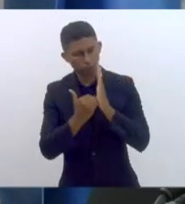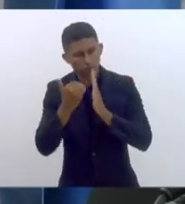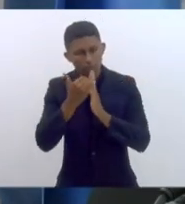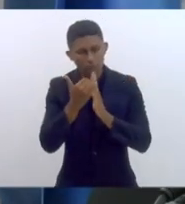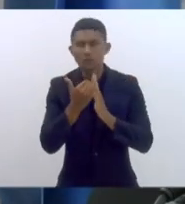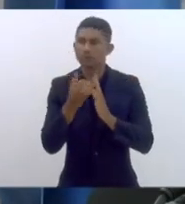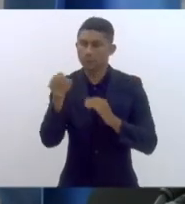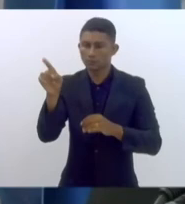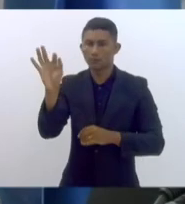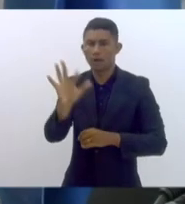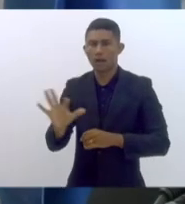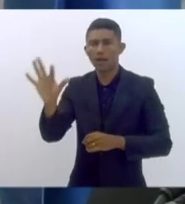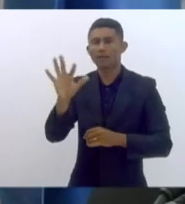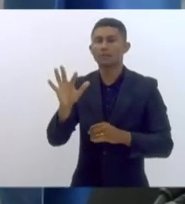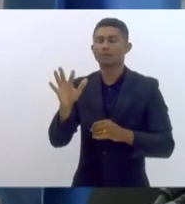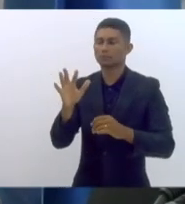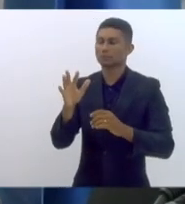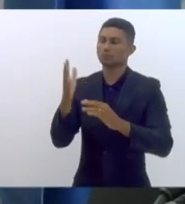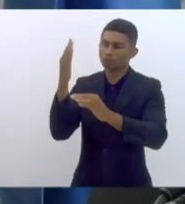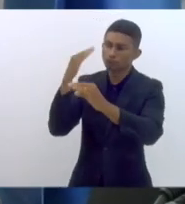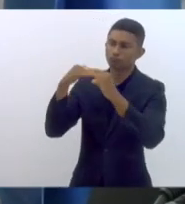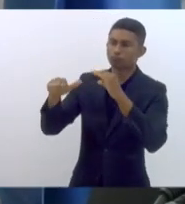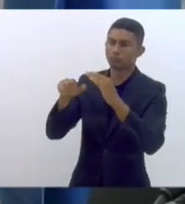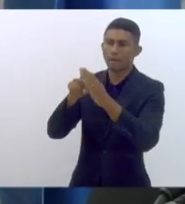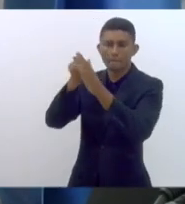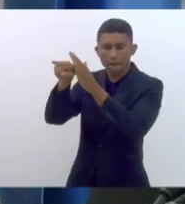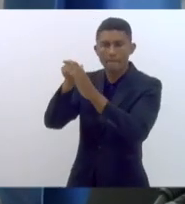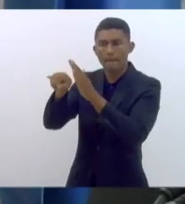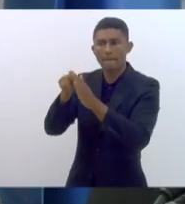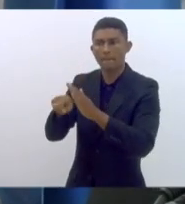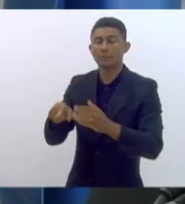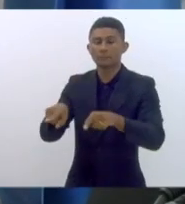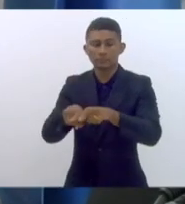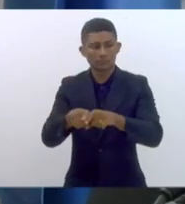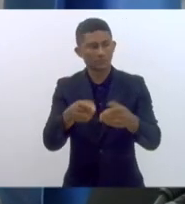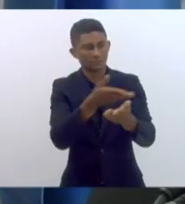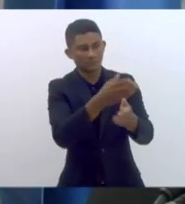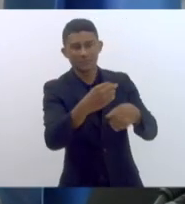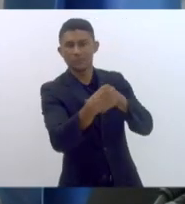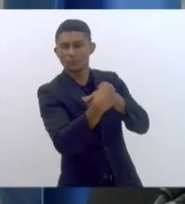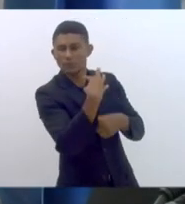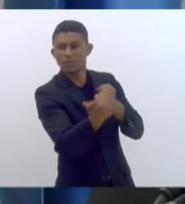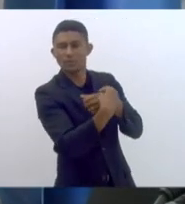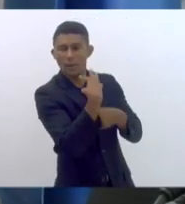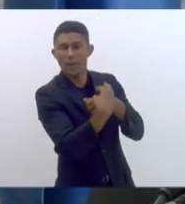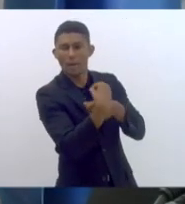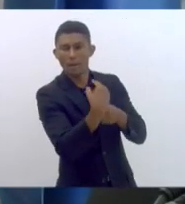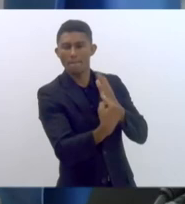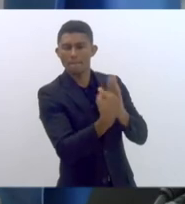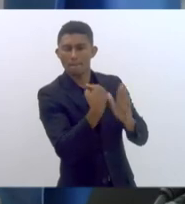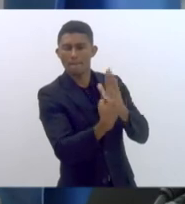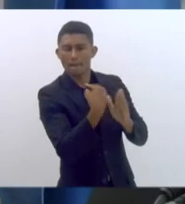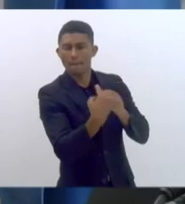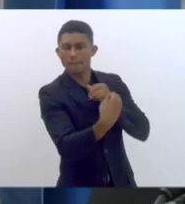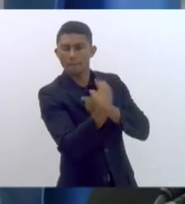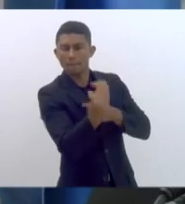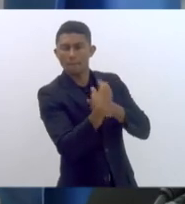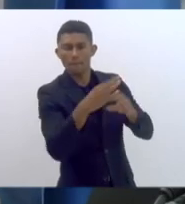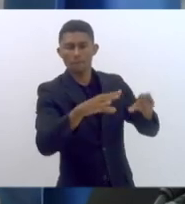a Fazenda, como também em relação às sugestões de perguntas que mandou aqui o